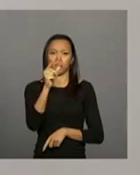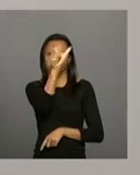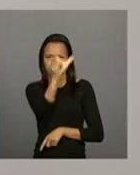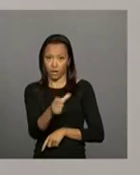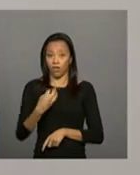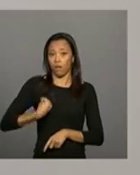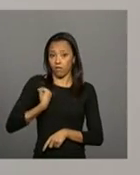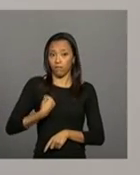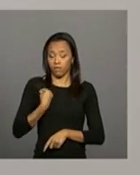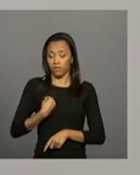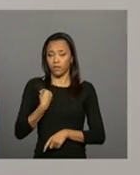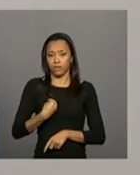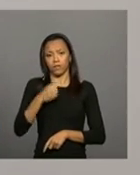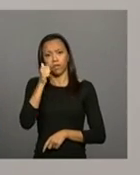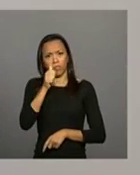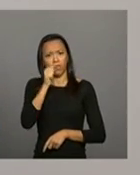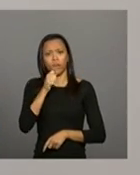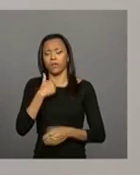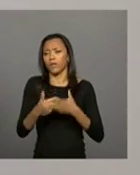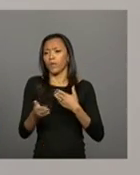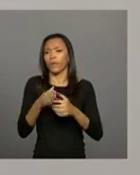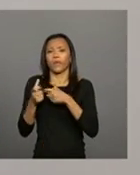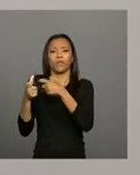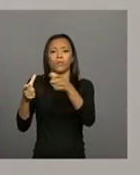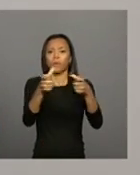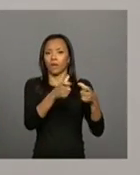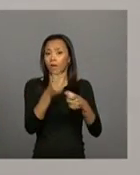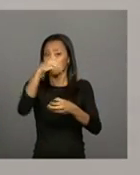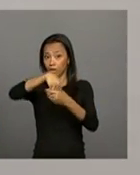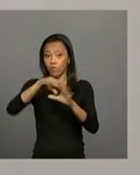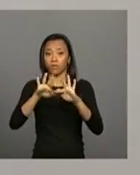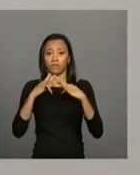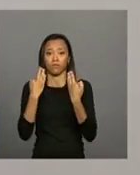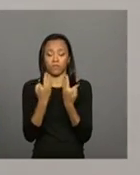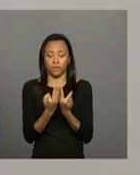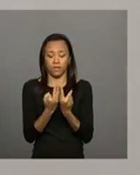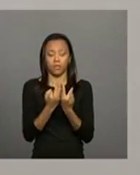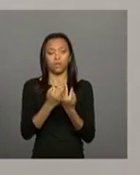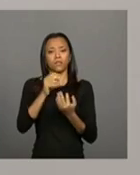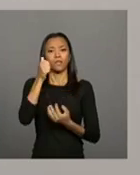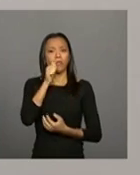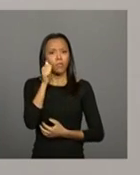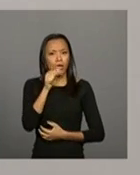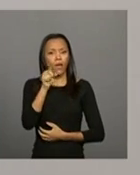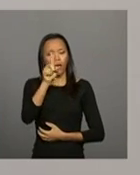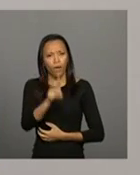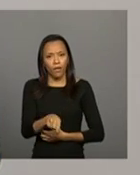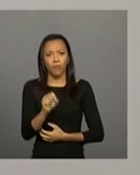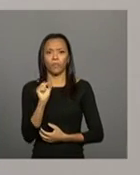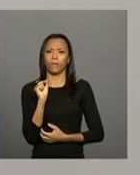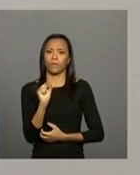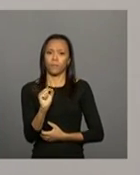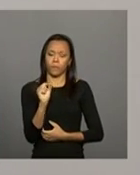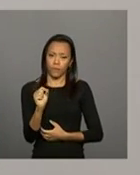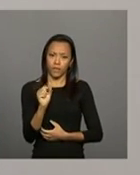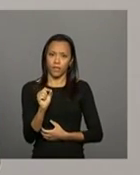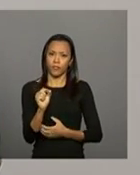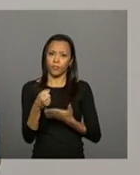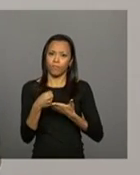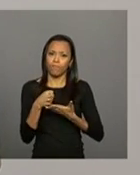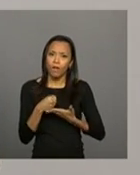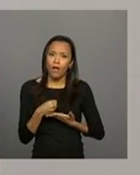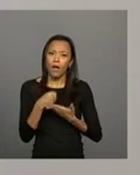qualquer unidade familiar, a importância da mulher como fator de construção de uma